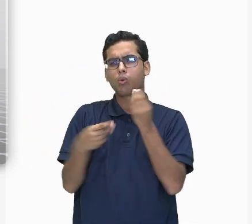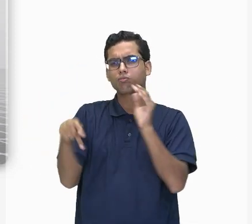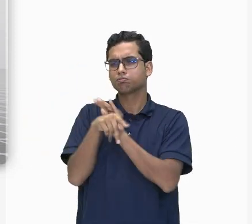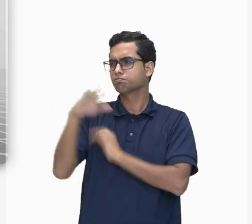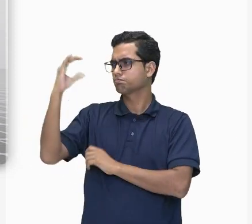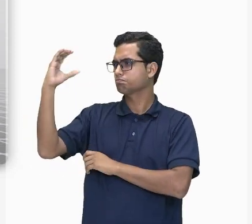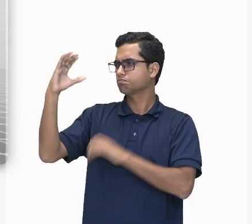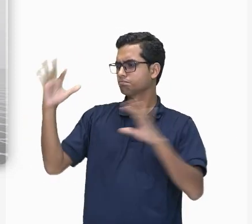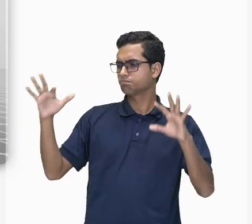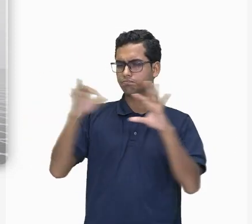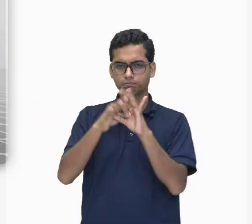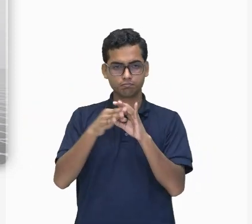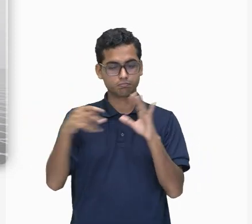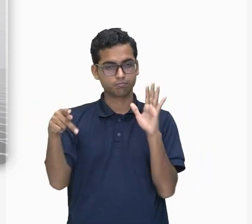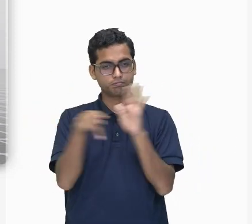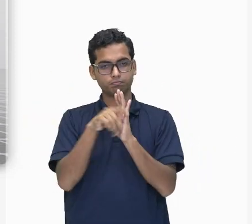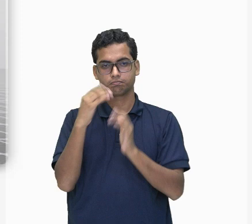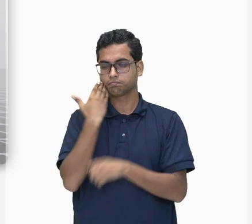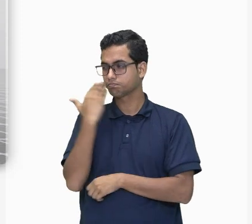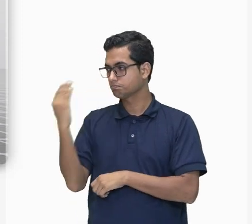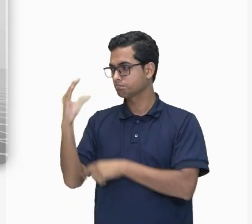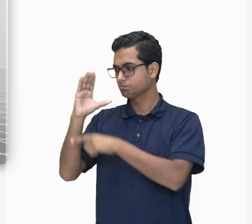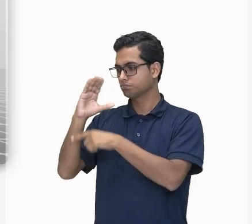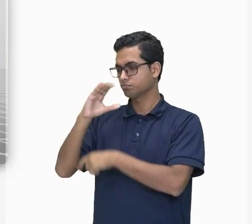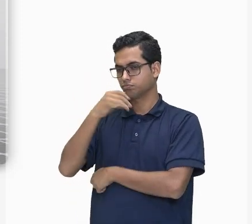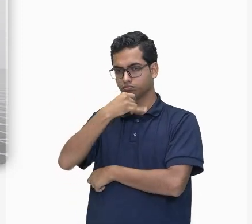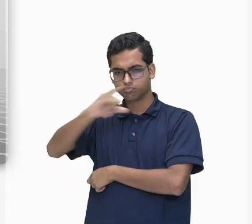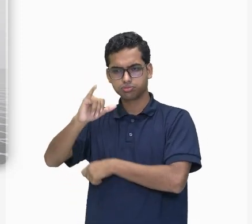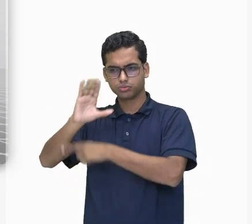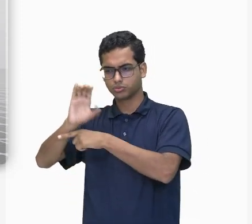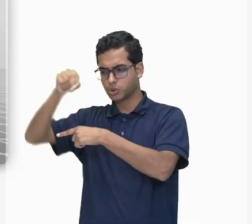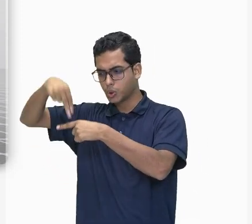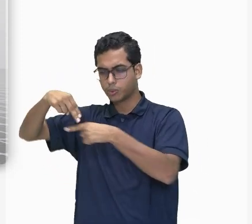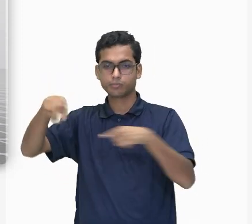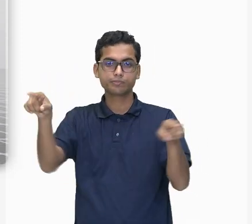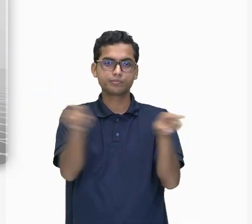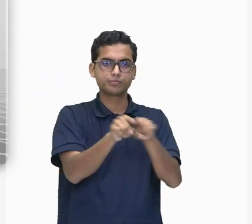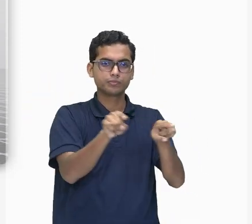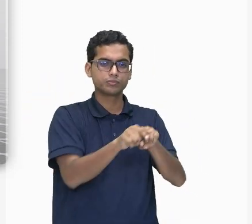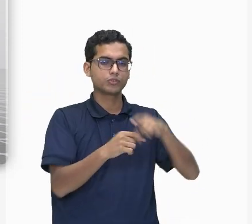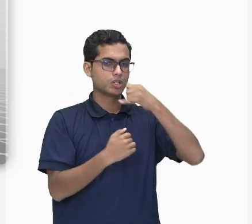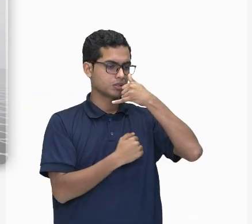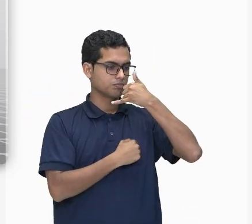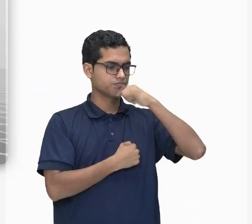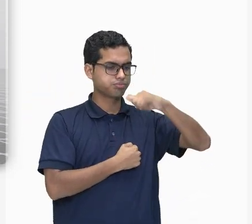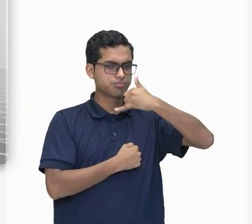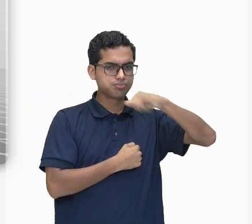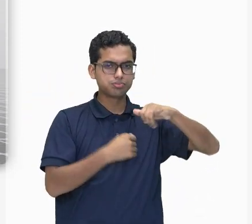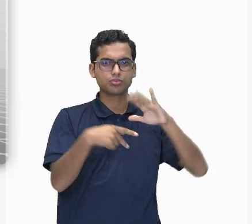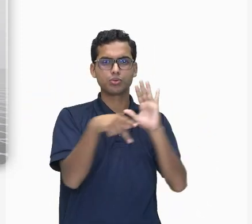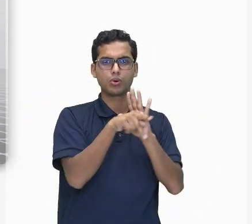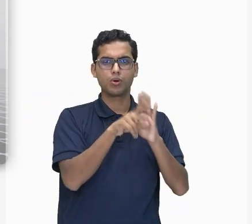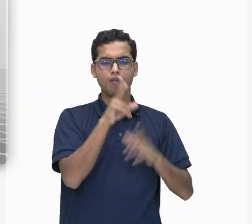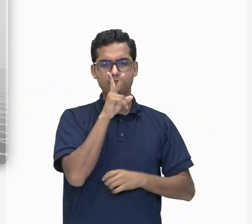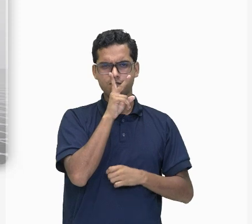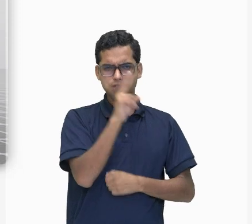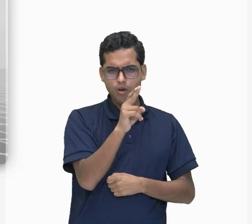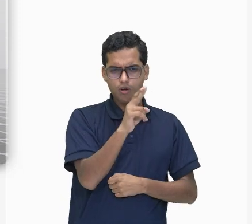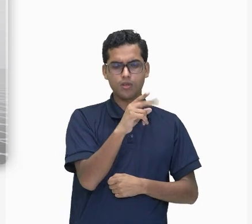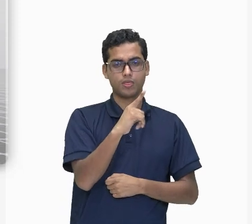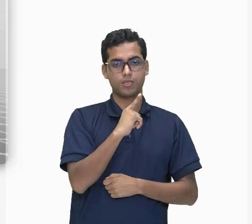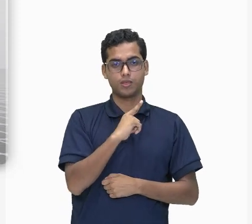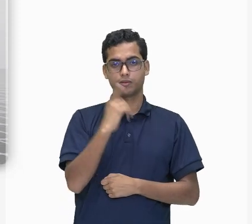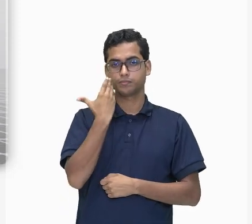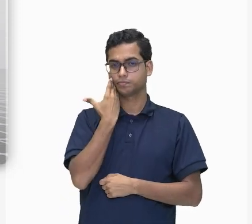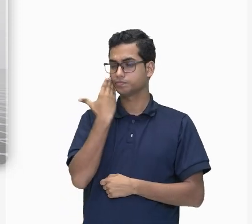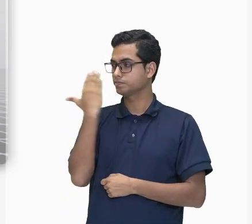energia potencial e a energia cinética, elas estão presentes no momento em que essa pessoa está